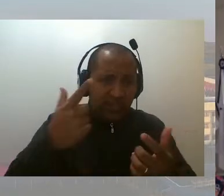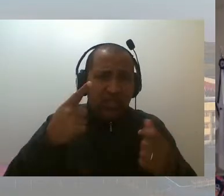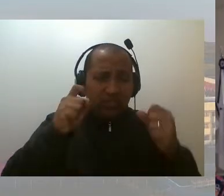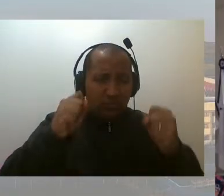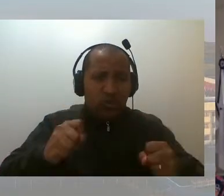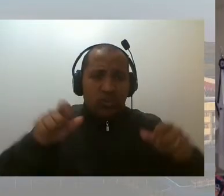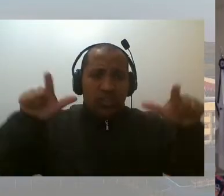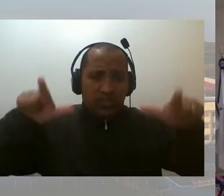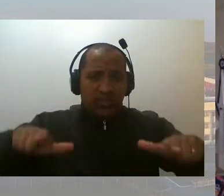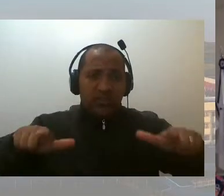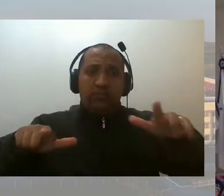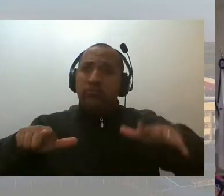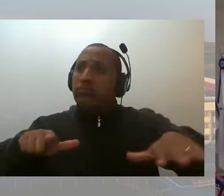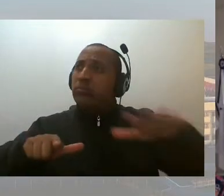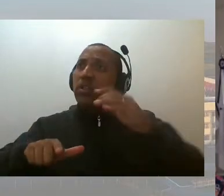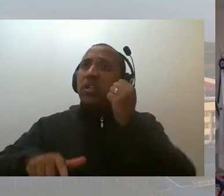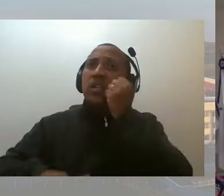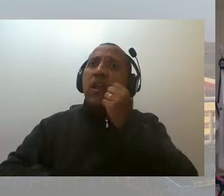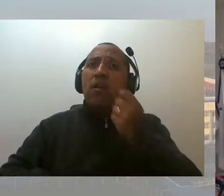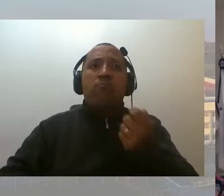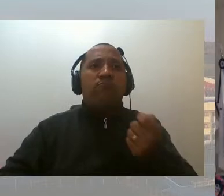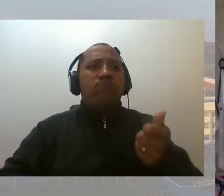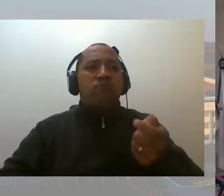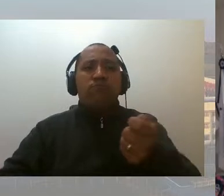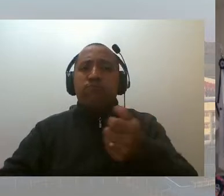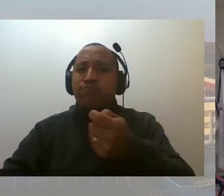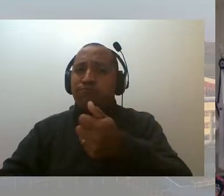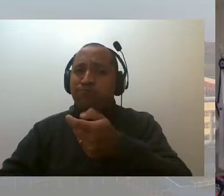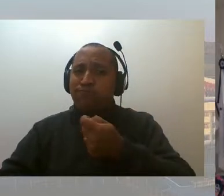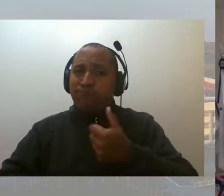sala, existem poucos negros nessa sala.